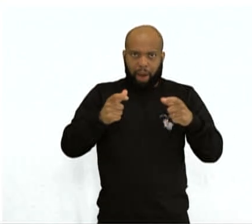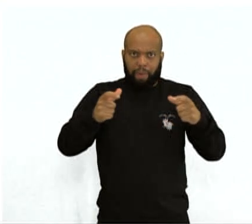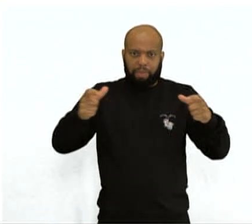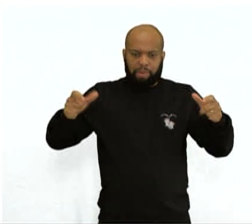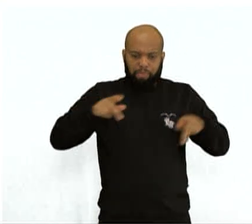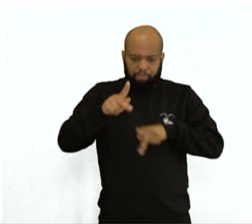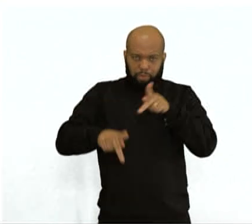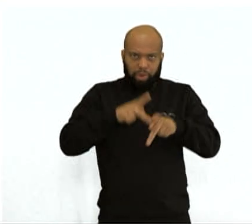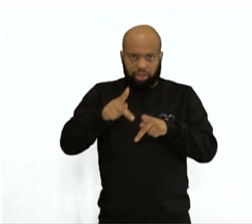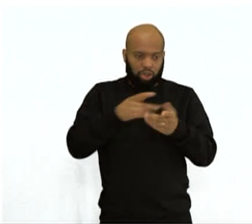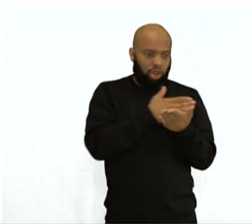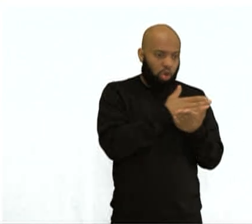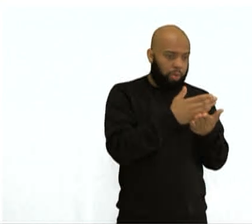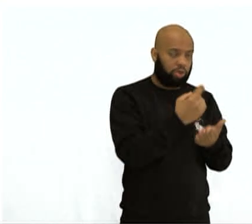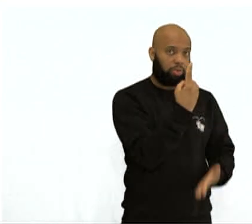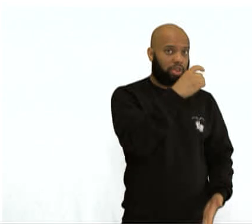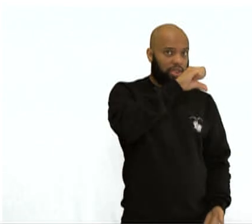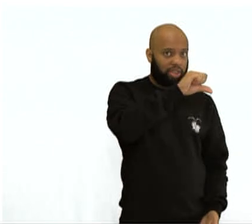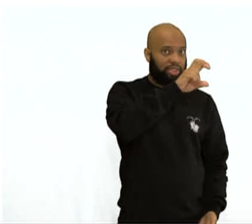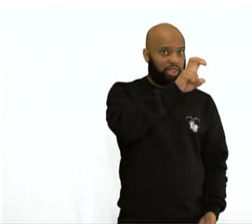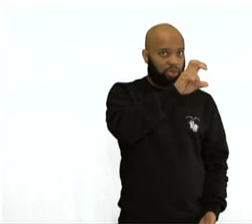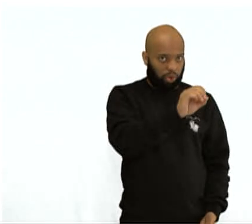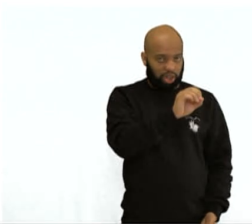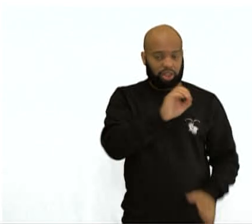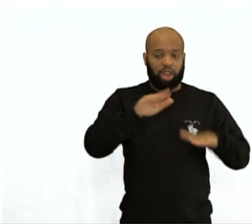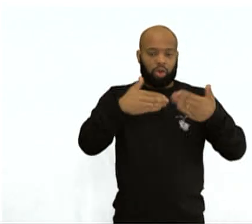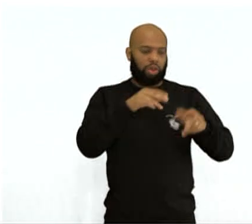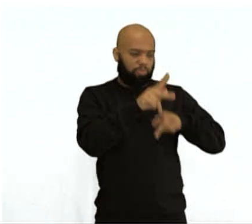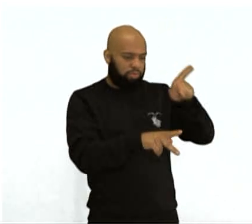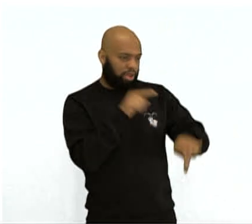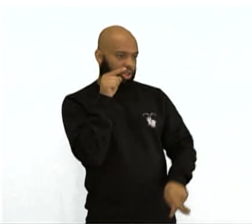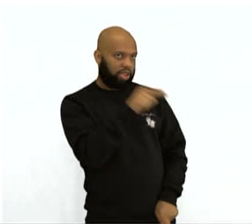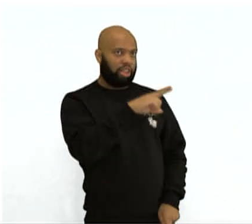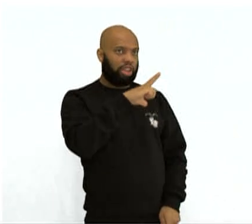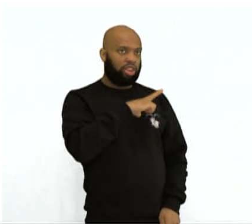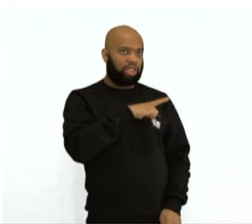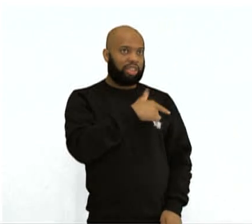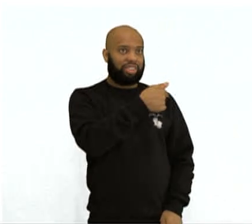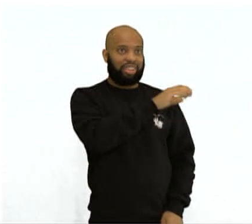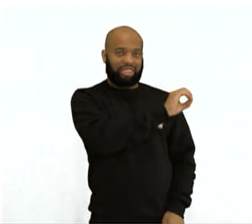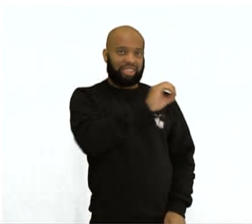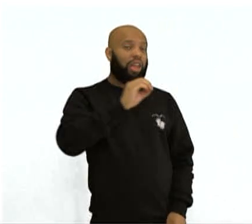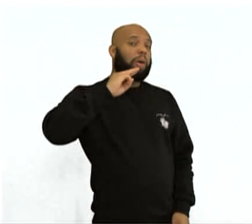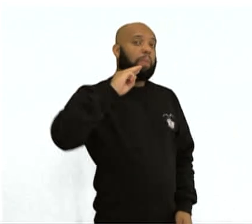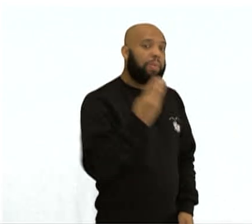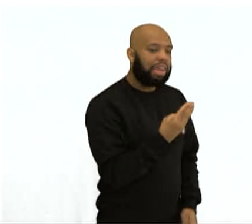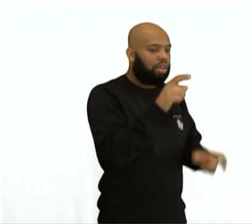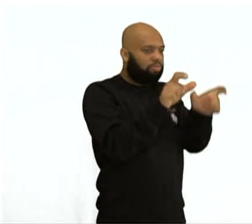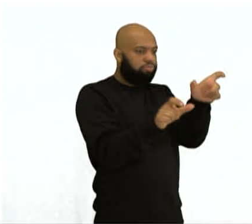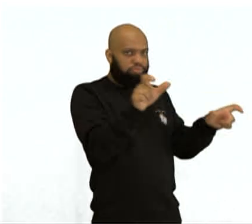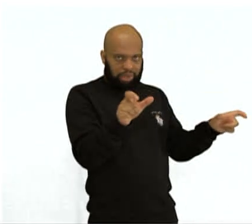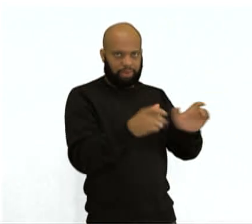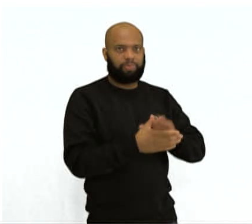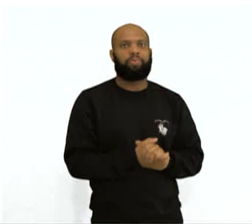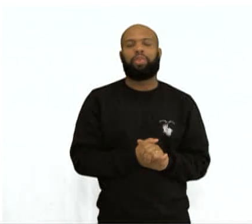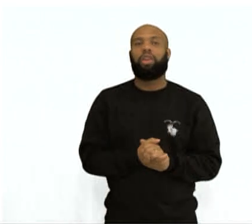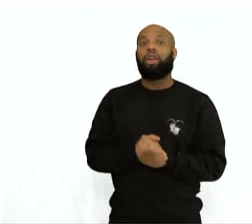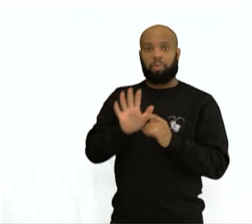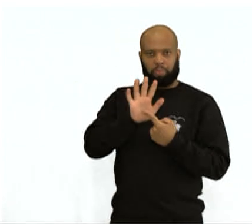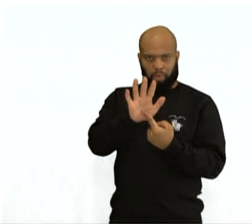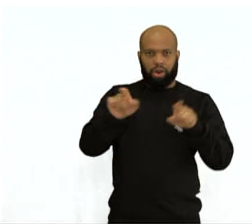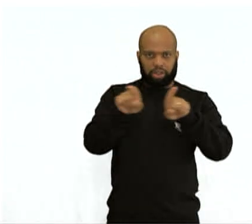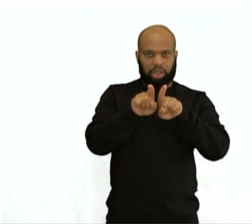desde 1950, quando essa população era de 700 milhões de pessoas. E